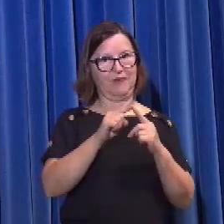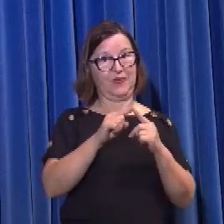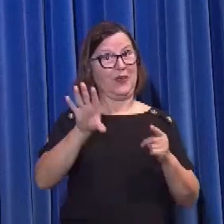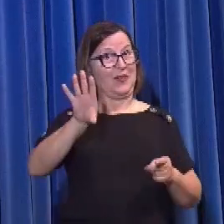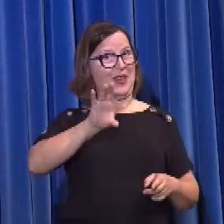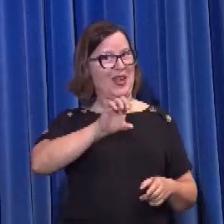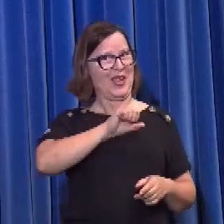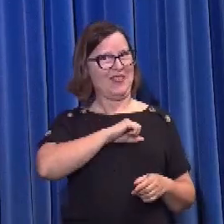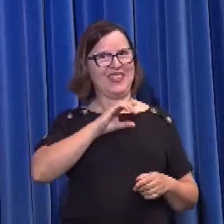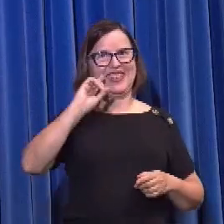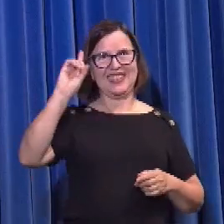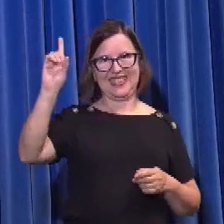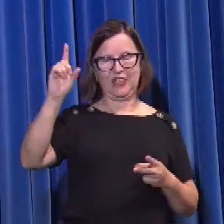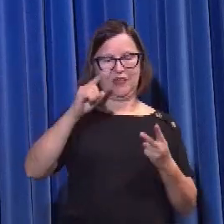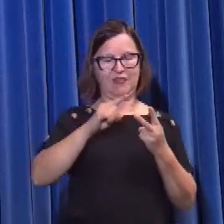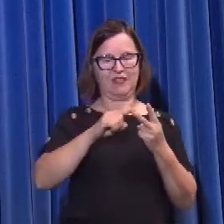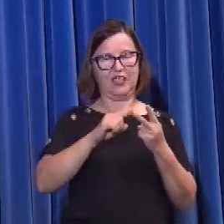Deus.